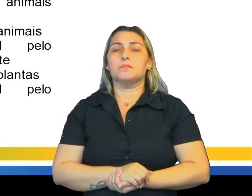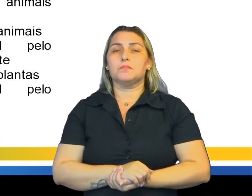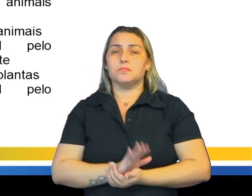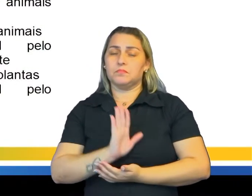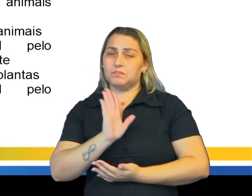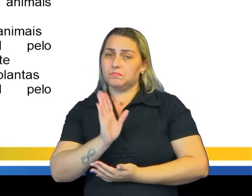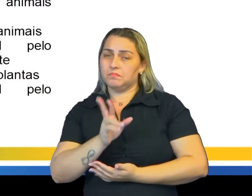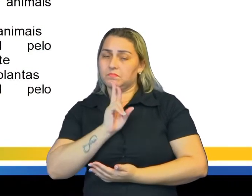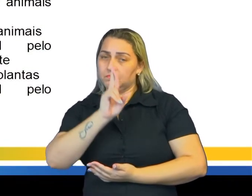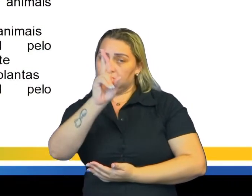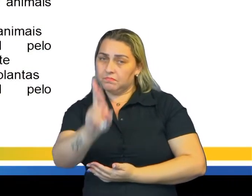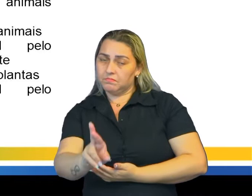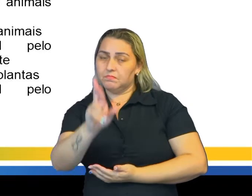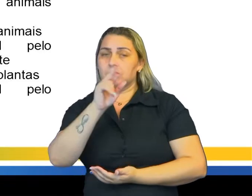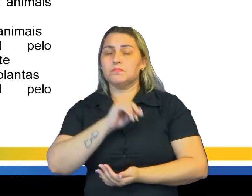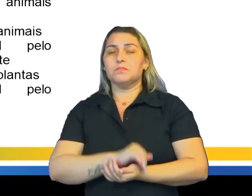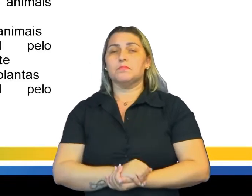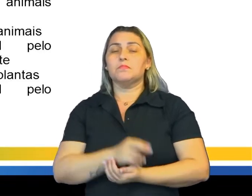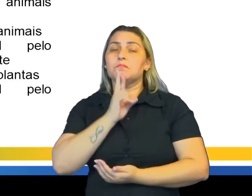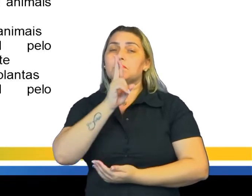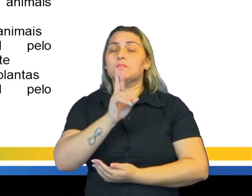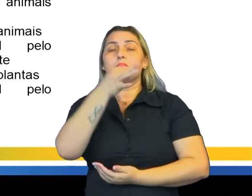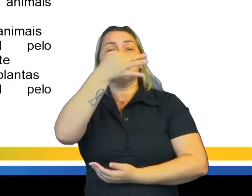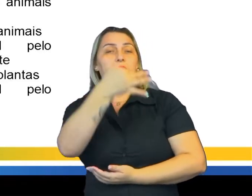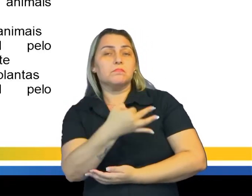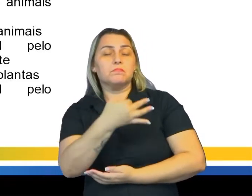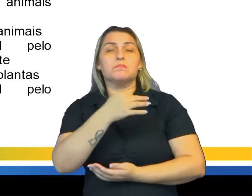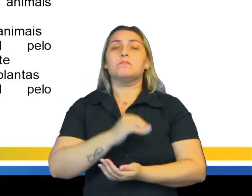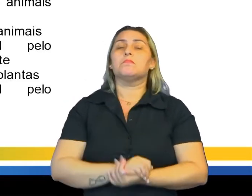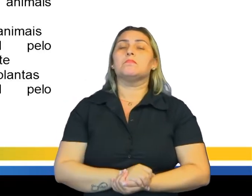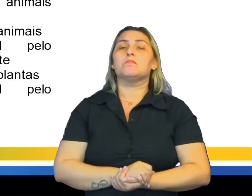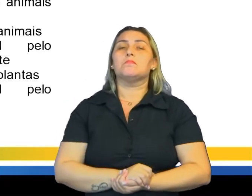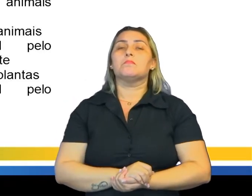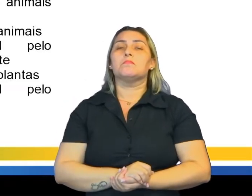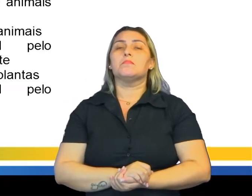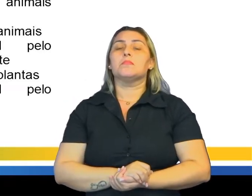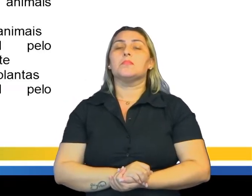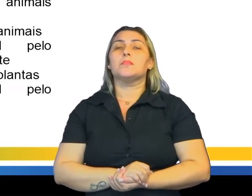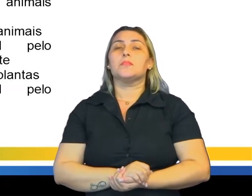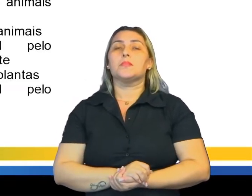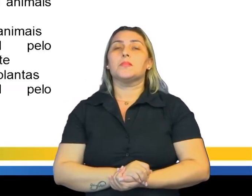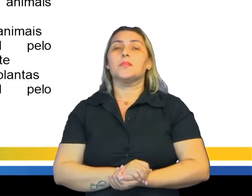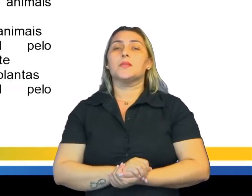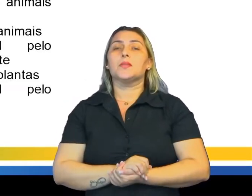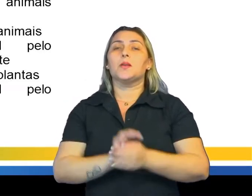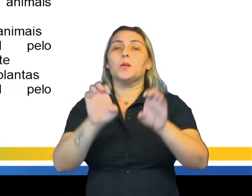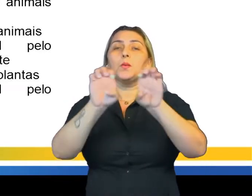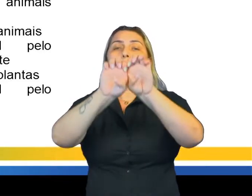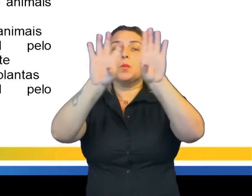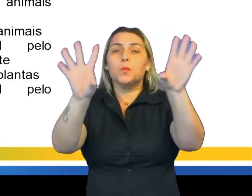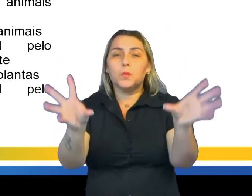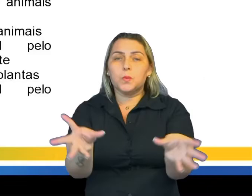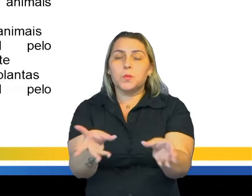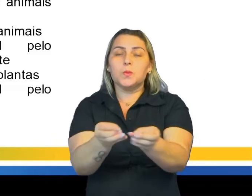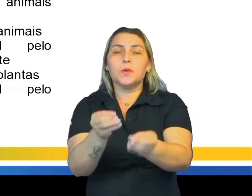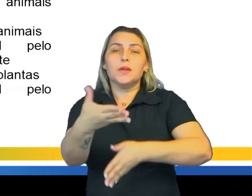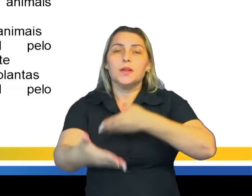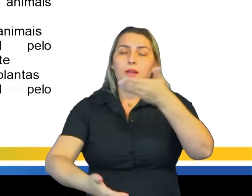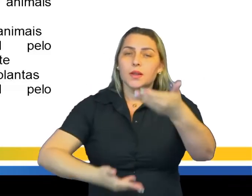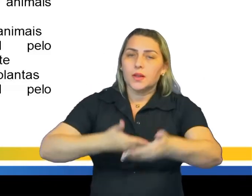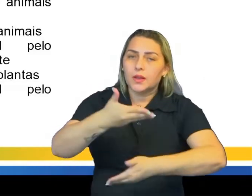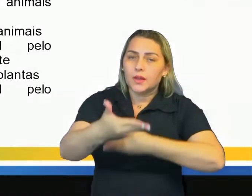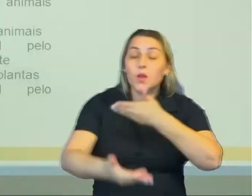Alguém aqui já disse? Vamos lá. A resposta certa é ecologia. Ou seja, a ecologia é a